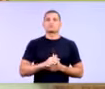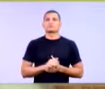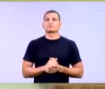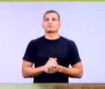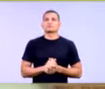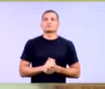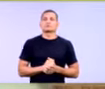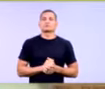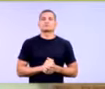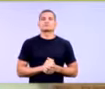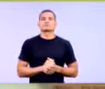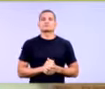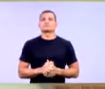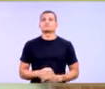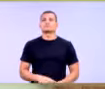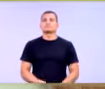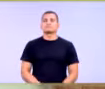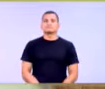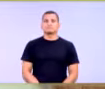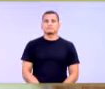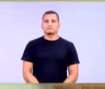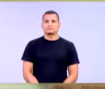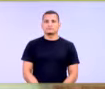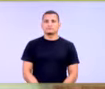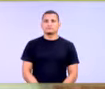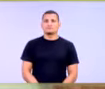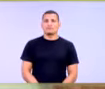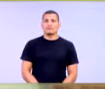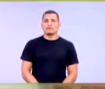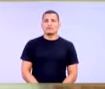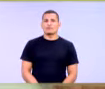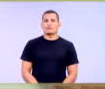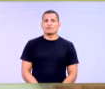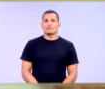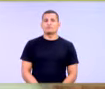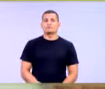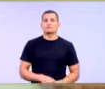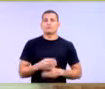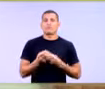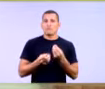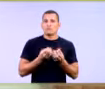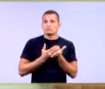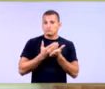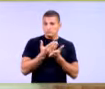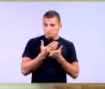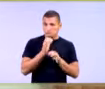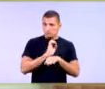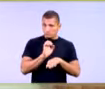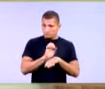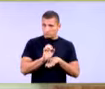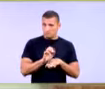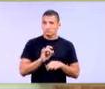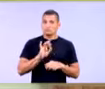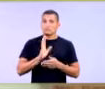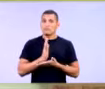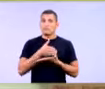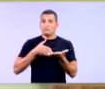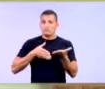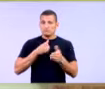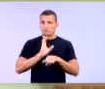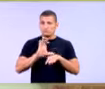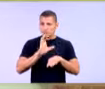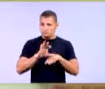nosso braço longo aí em Buritis. Em relação a isso, quando é que pode ser iniciado? A partir da metade do curso, como